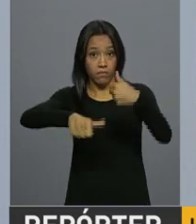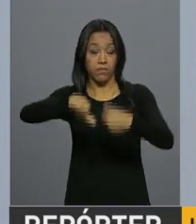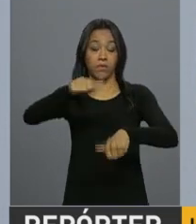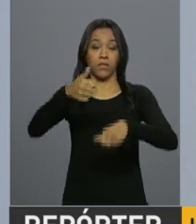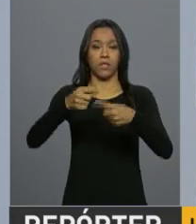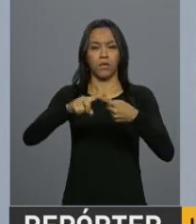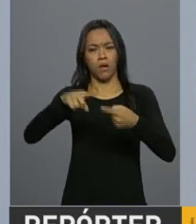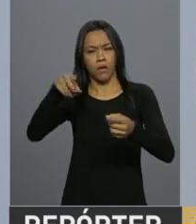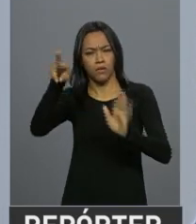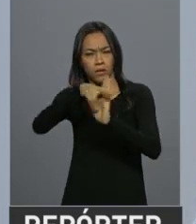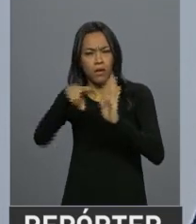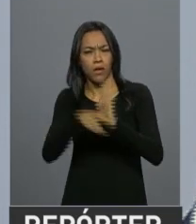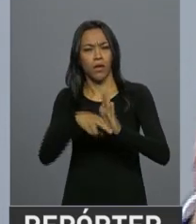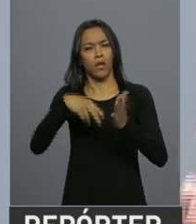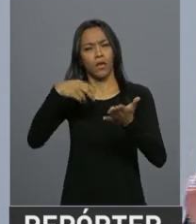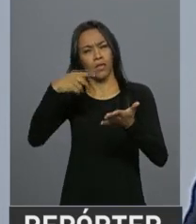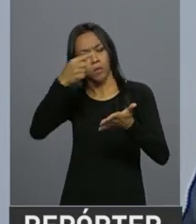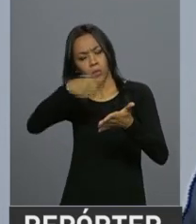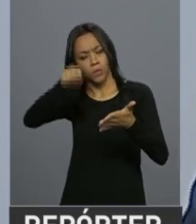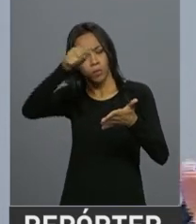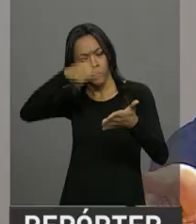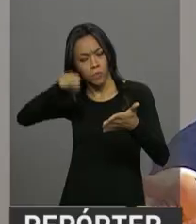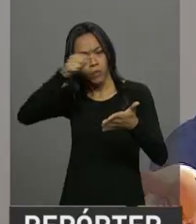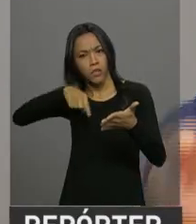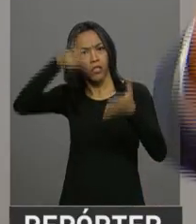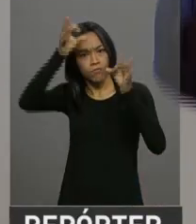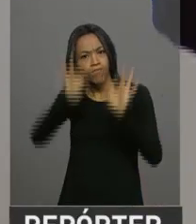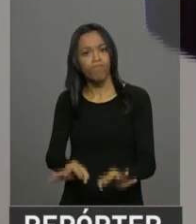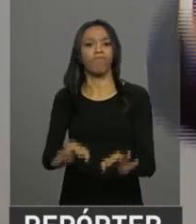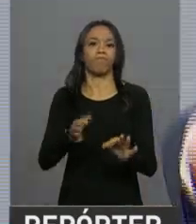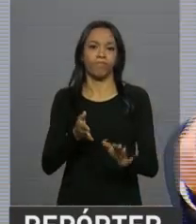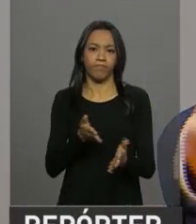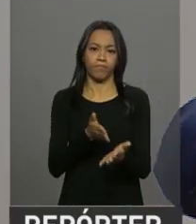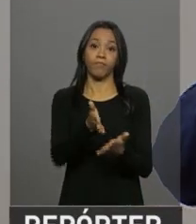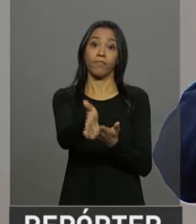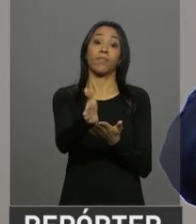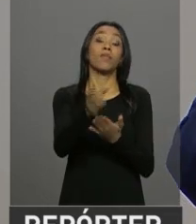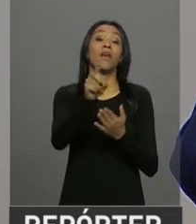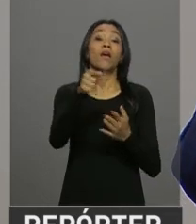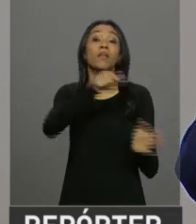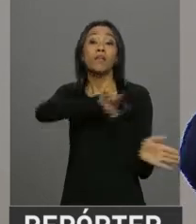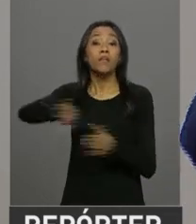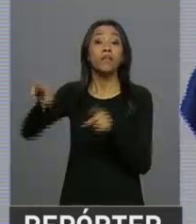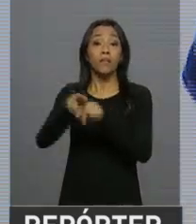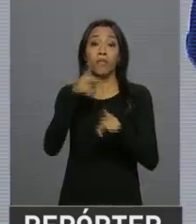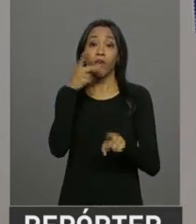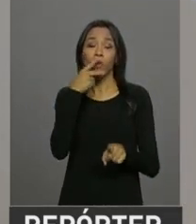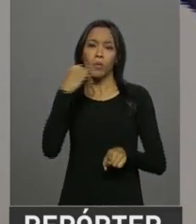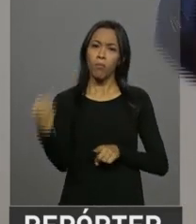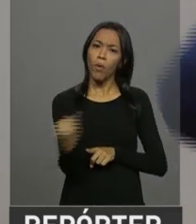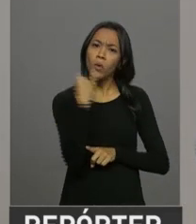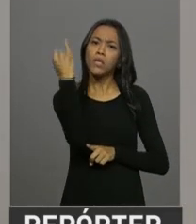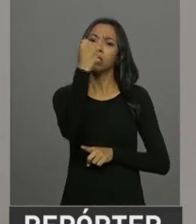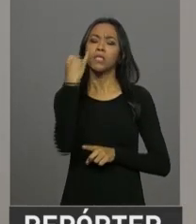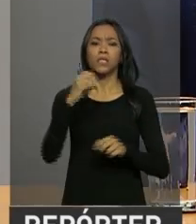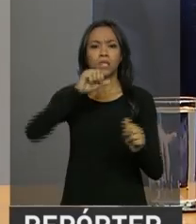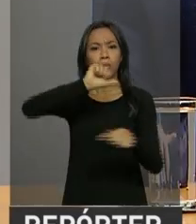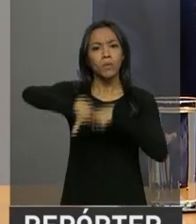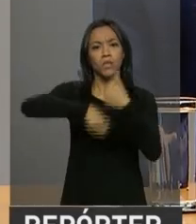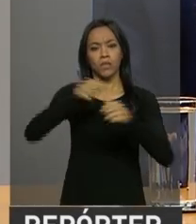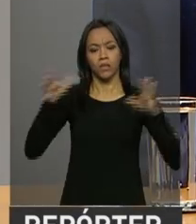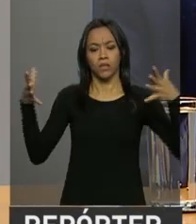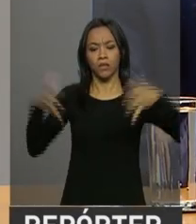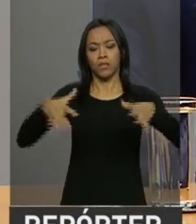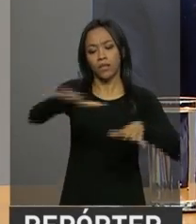e as medidas sejam definitivas o ministro também falou sobre a importância de um debate sobre reforma trabalhista